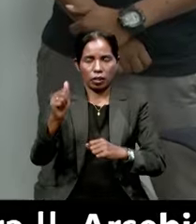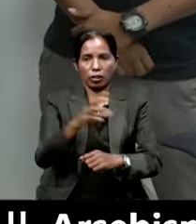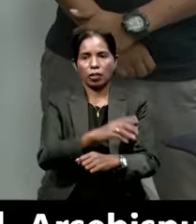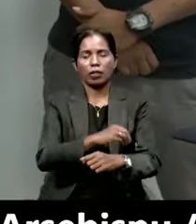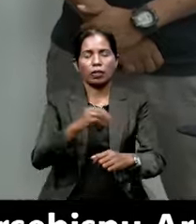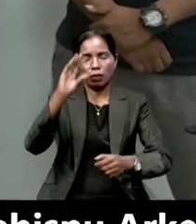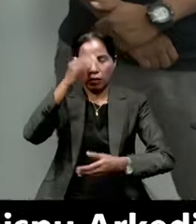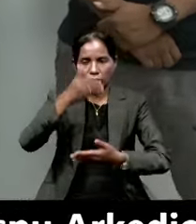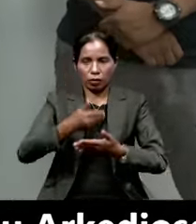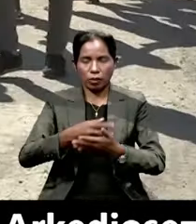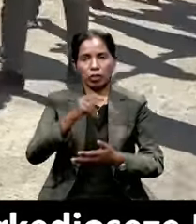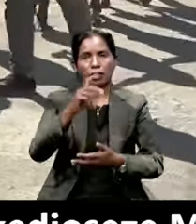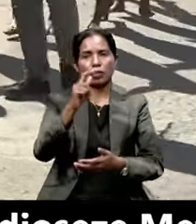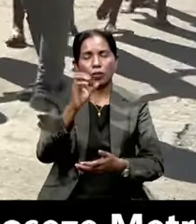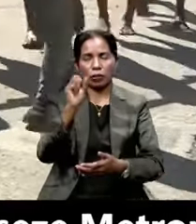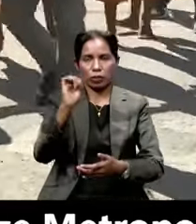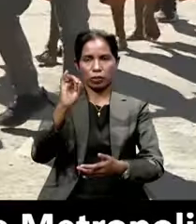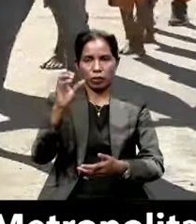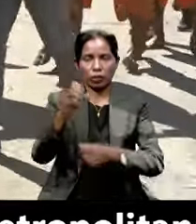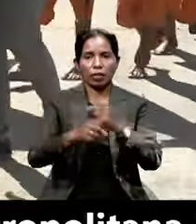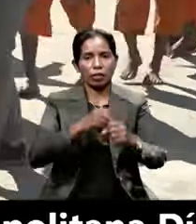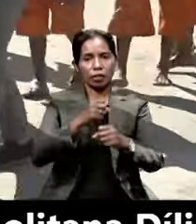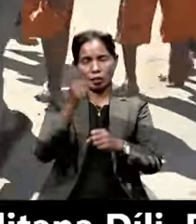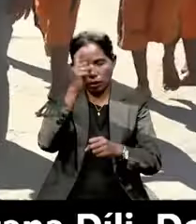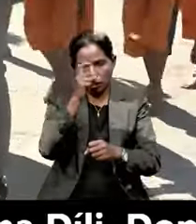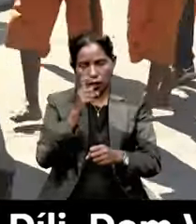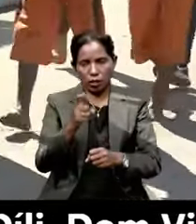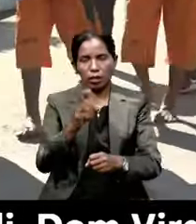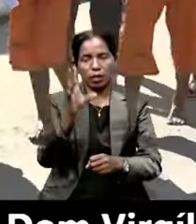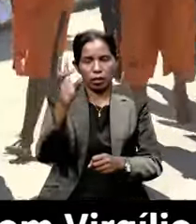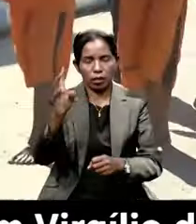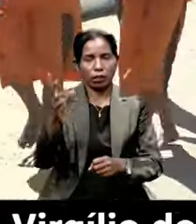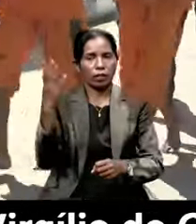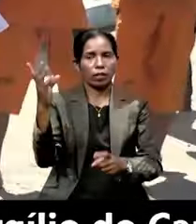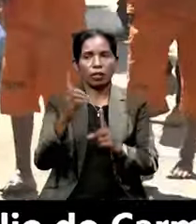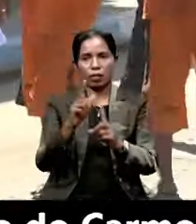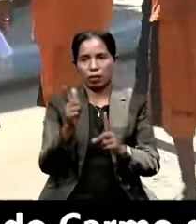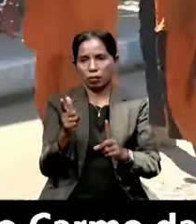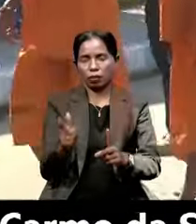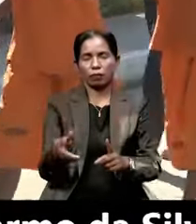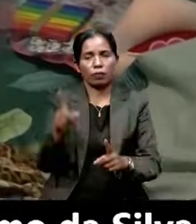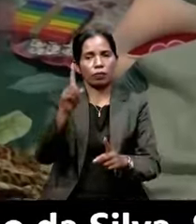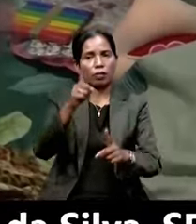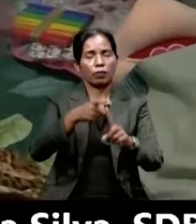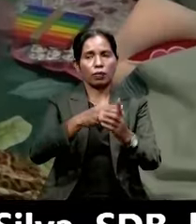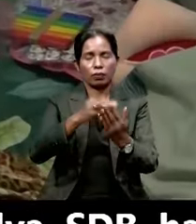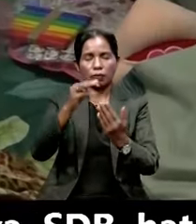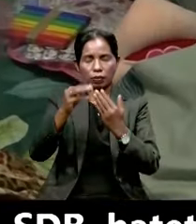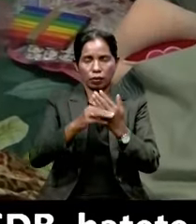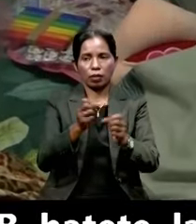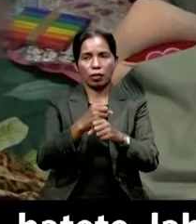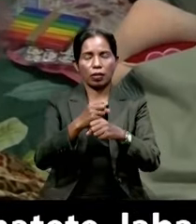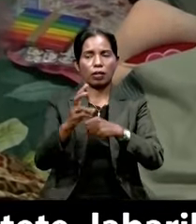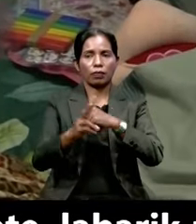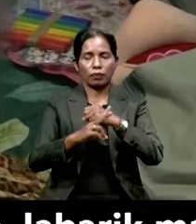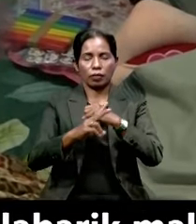Soares honia oan nitusia Fangidai tinan hitu ia área Kampung Alor ia loron ronure singida fulan maio ne hori resulta